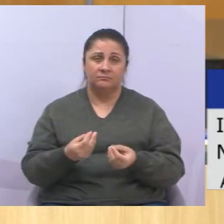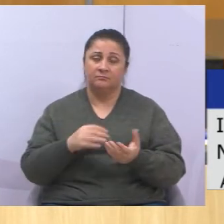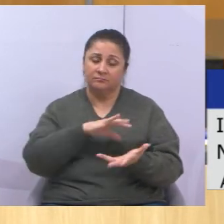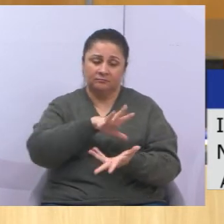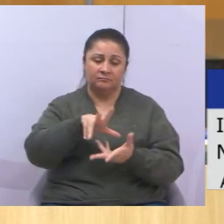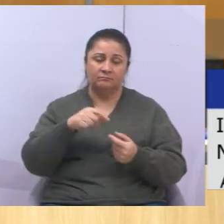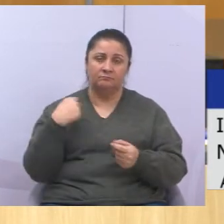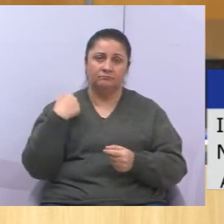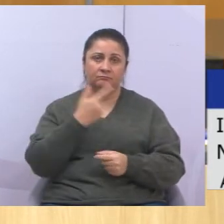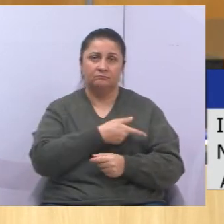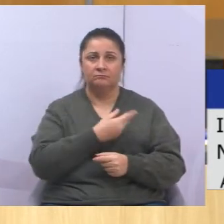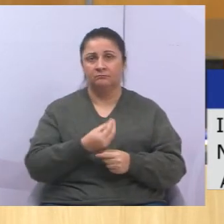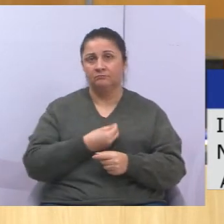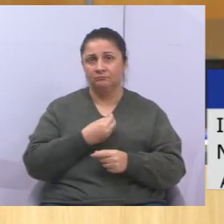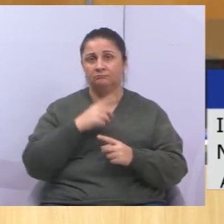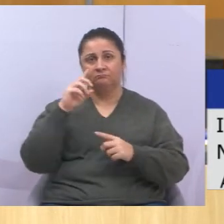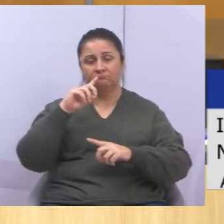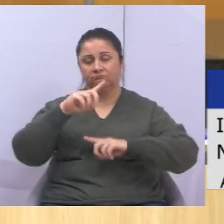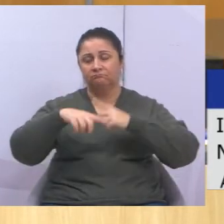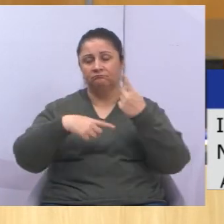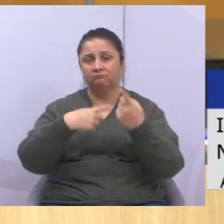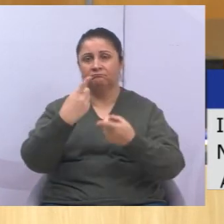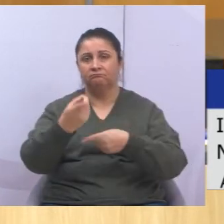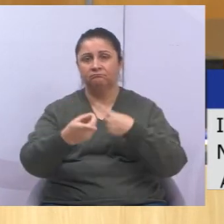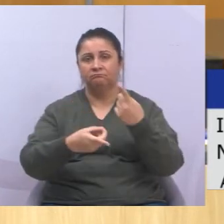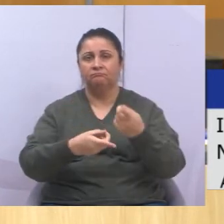vivemos no dia a dia, né? E a gente vê